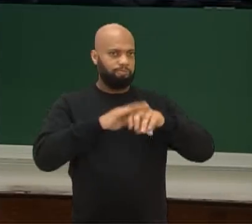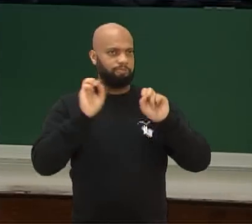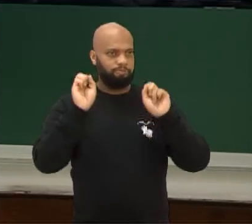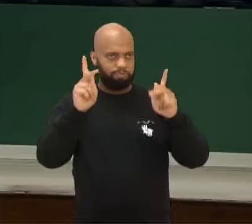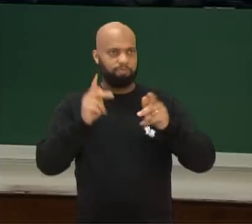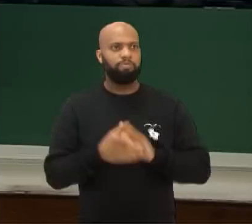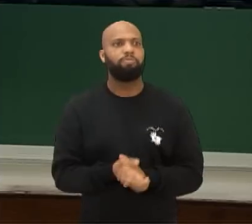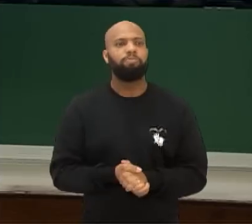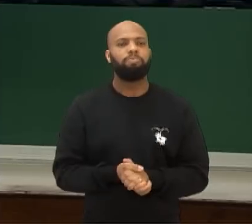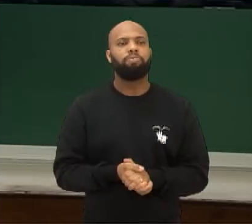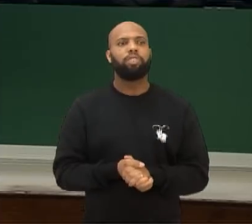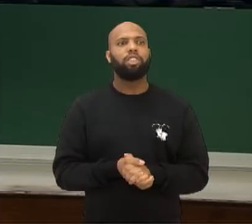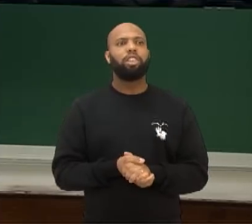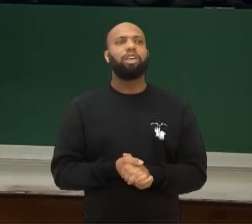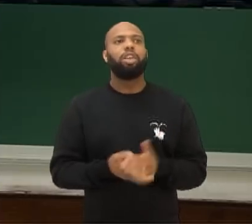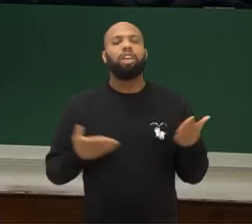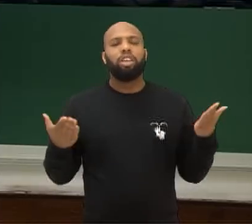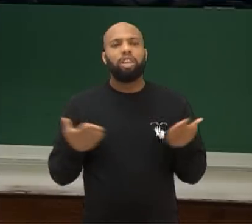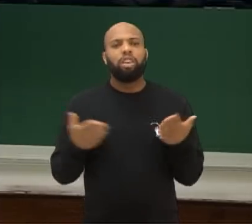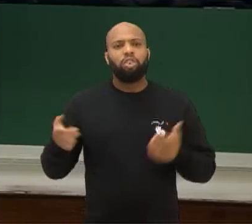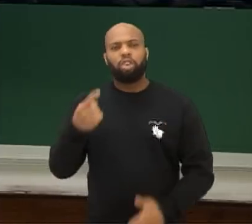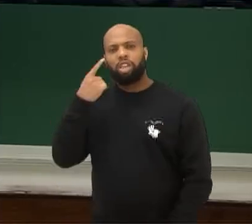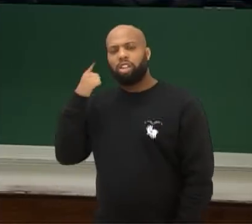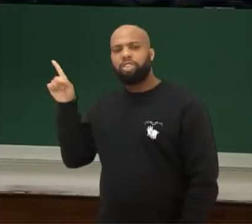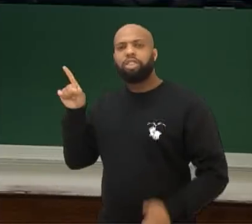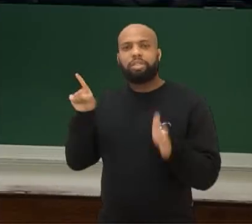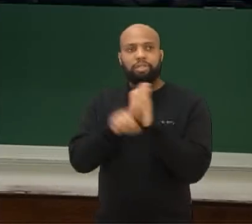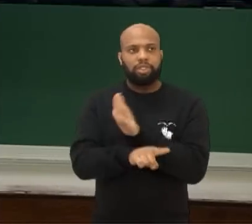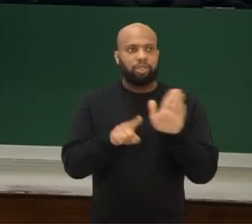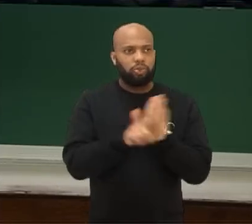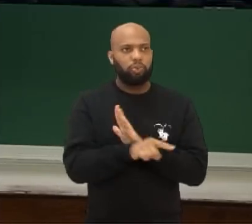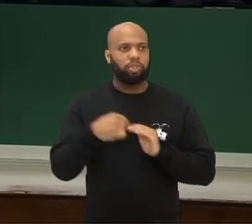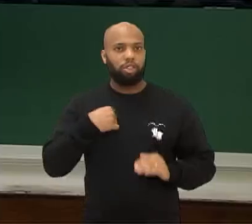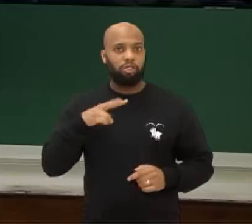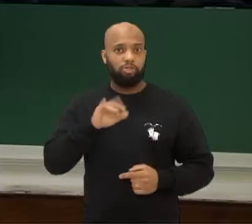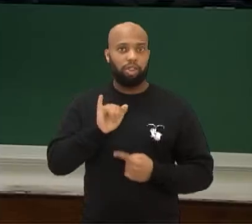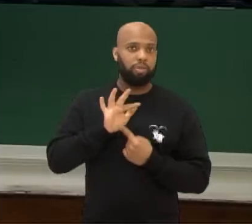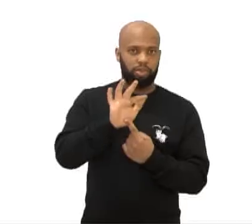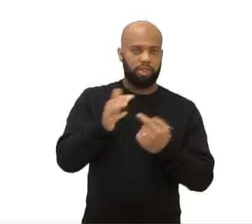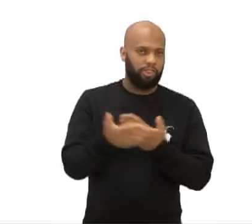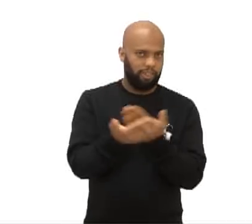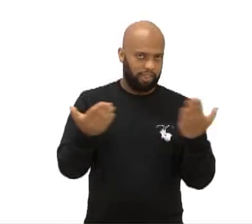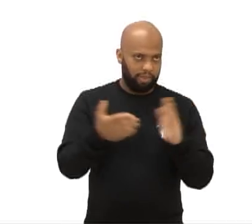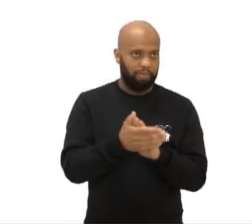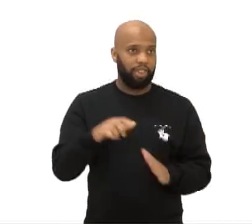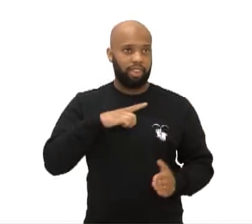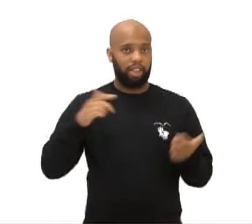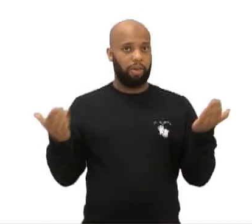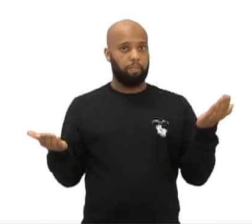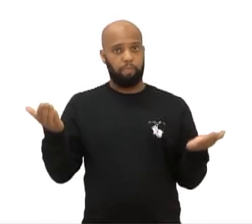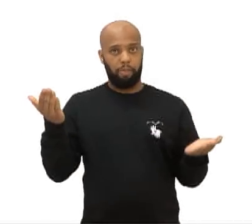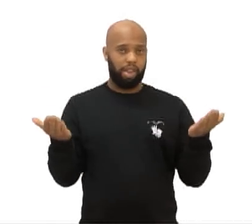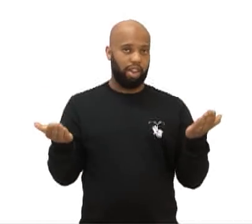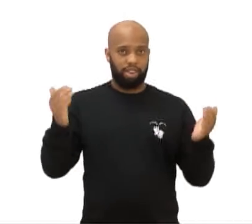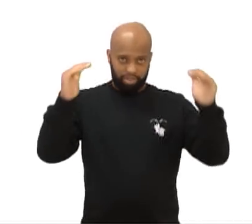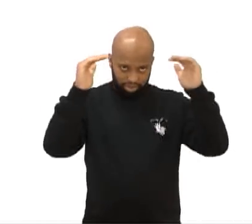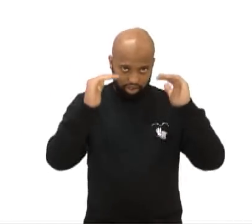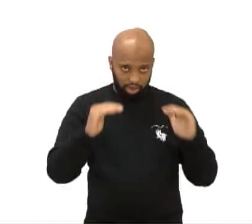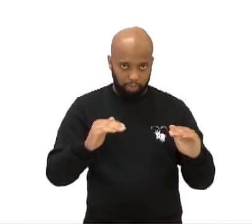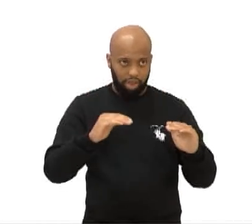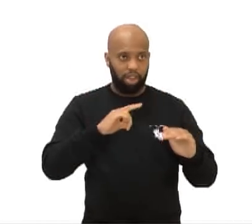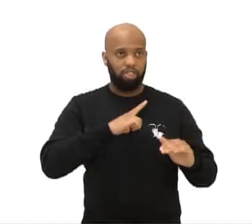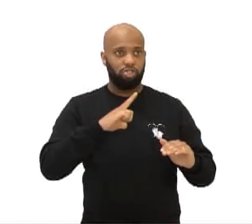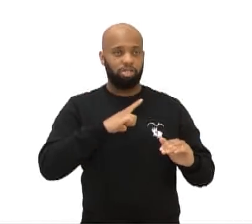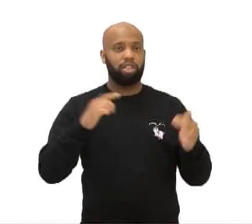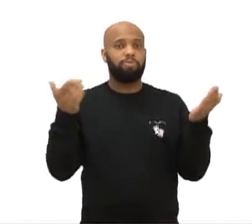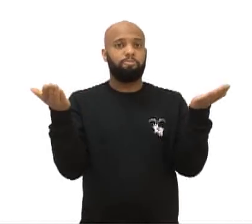ok? Bom, então, olha esse exercício aqui que a professora vai passar para vocês. A balança abaixo está